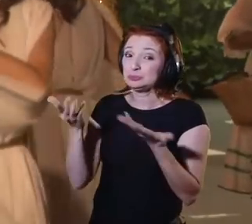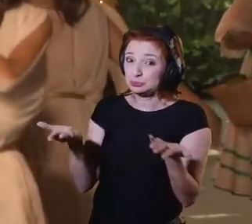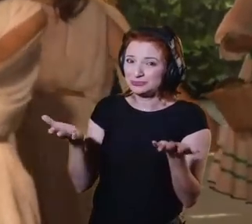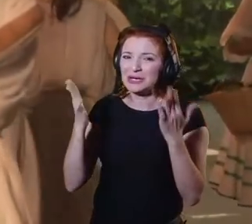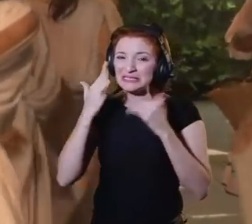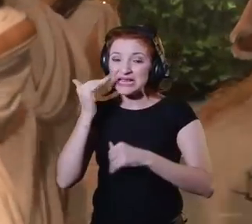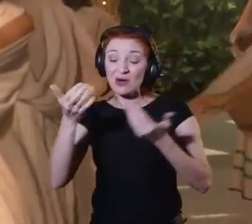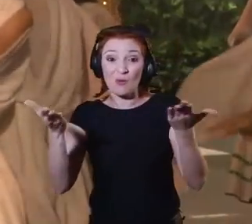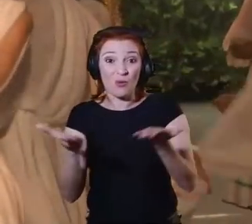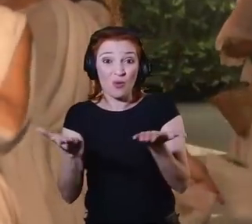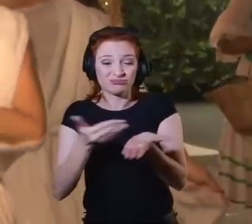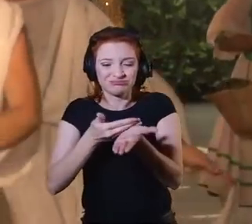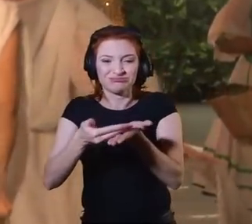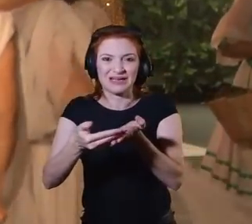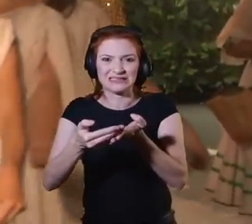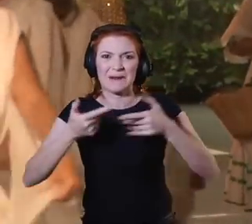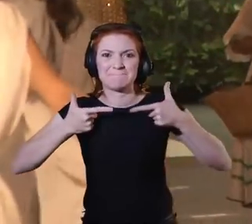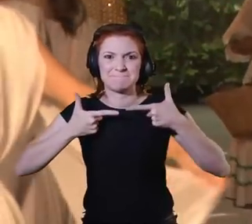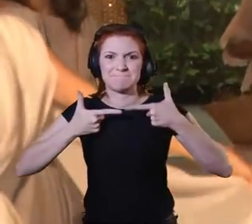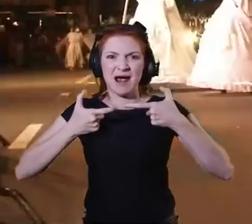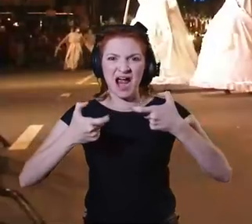que hoje um ataque tira